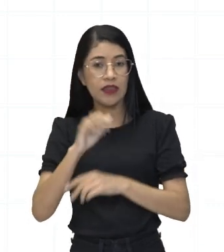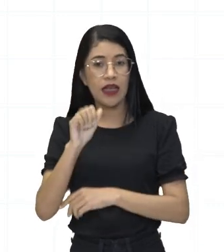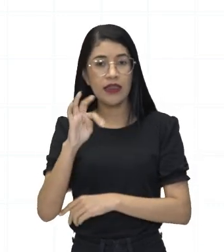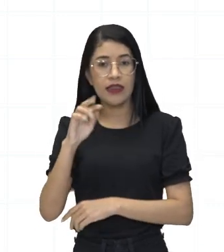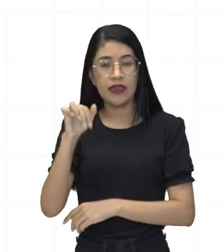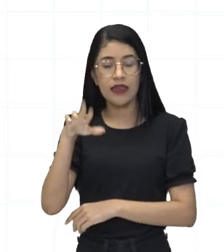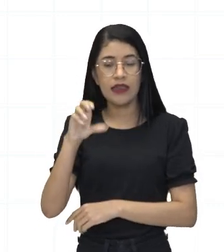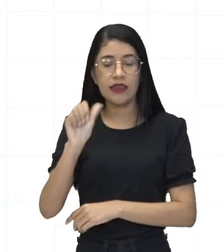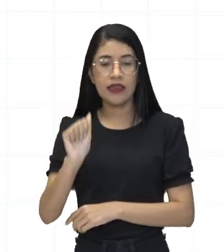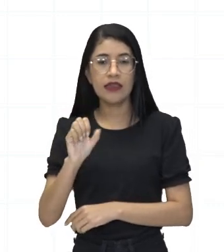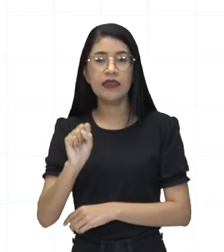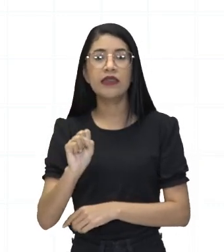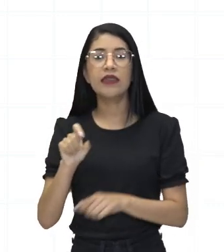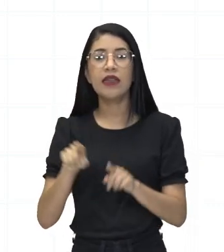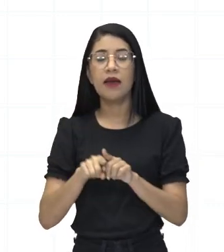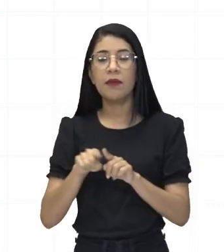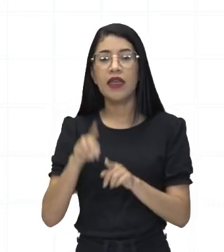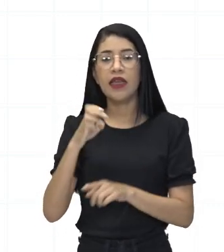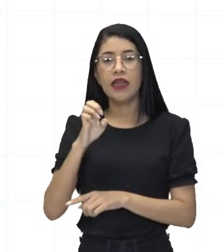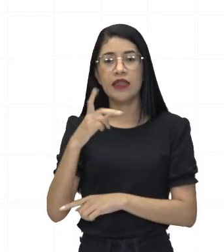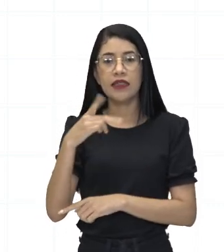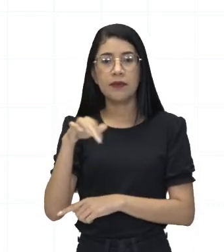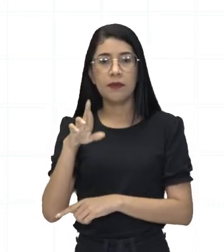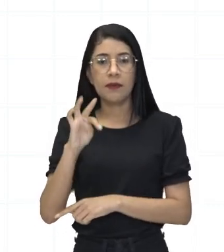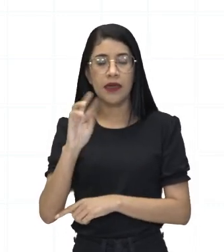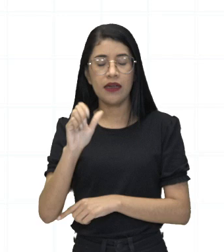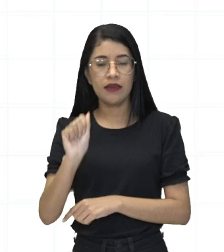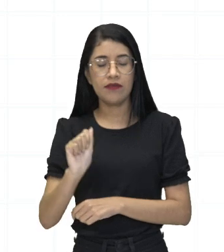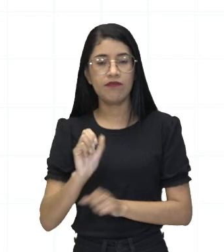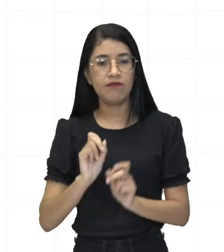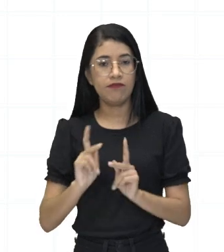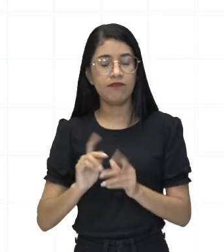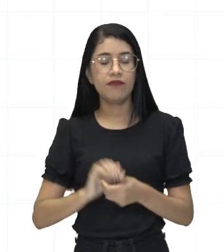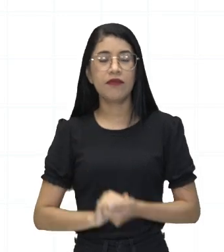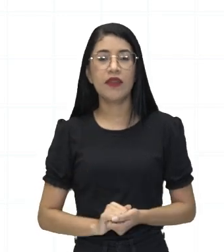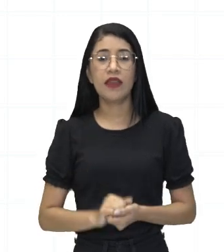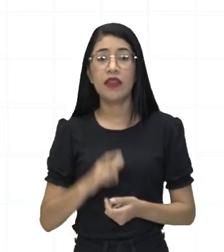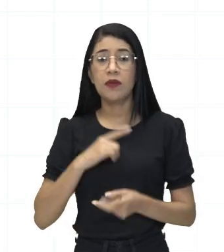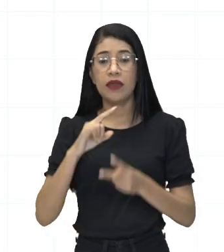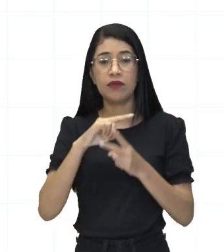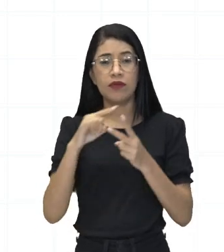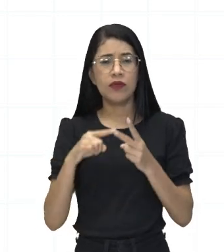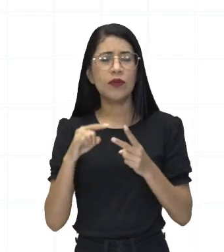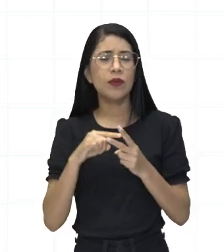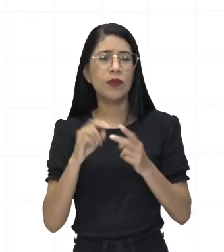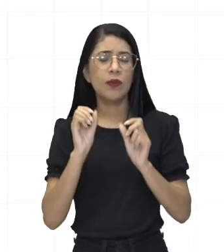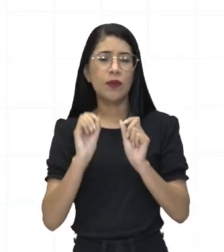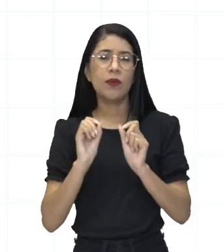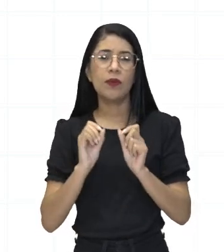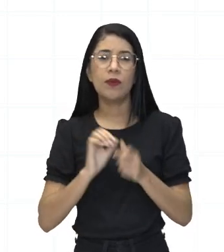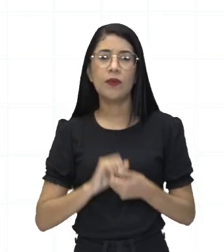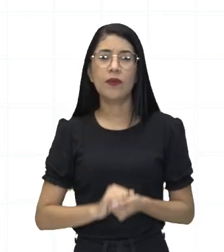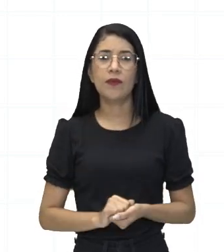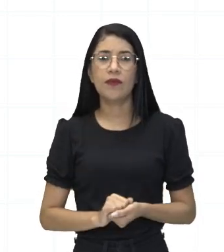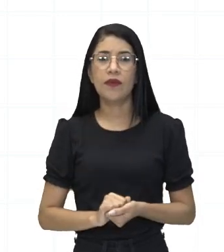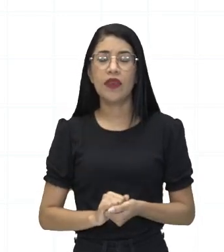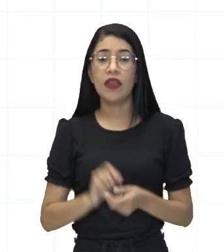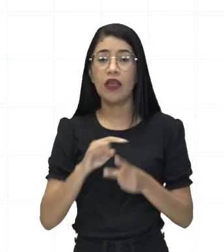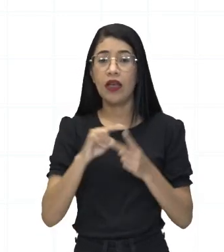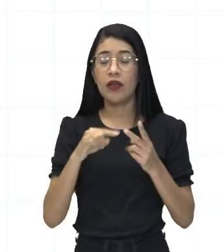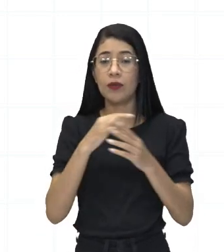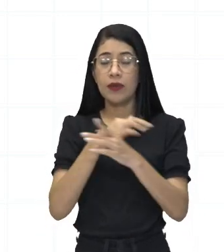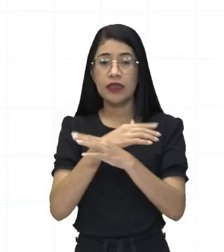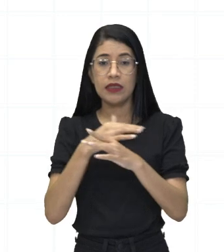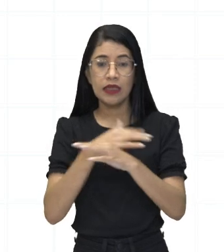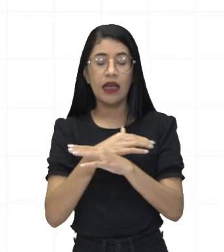Atenas e Esparta, certo? Então, aí nós temos já duas coisas falando, Atenas e Esparta, sabe?